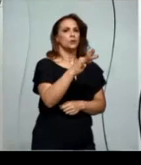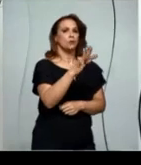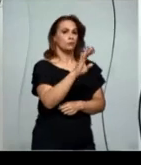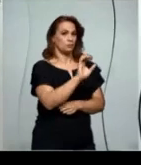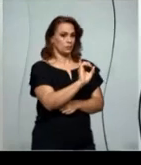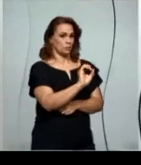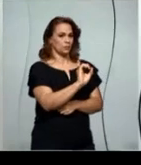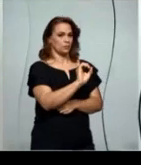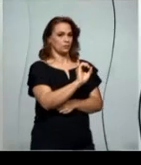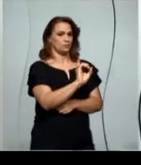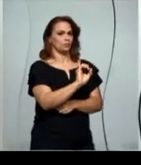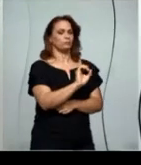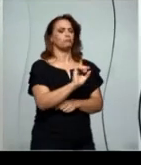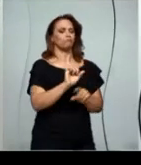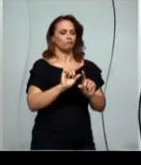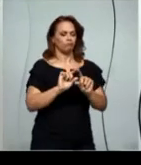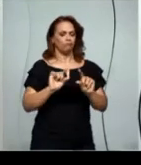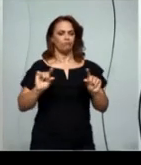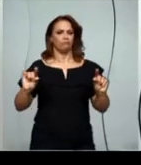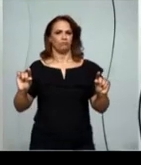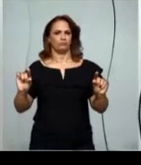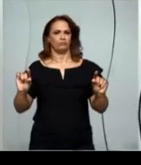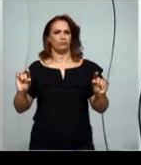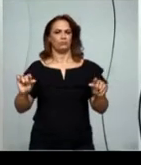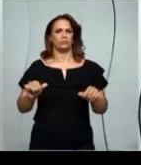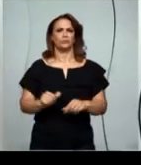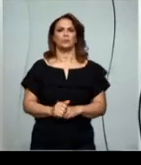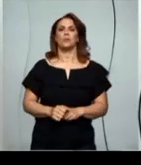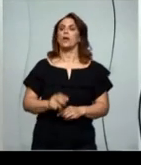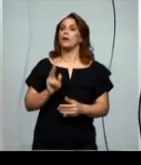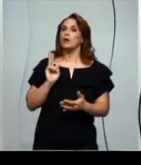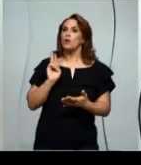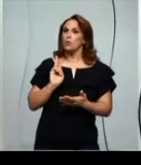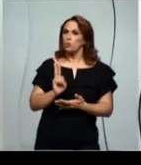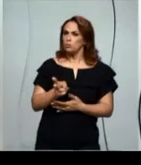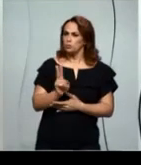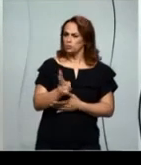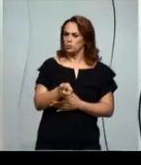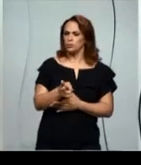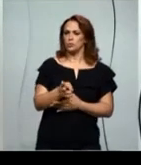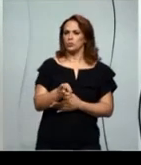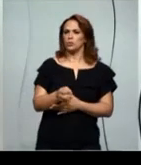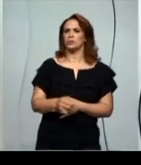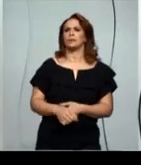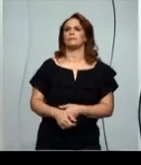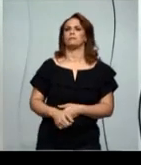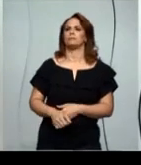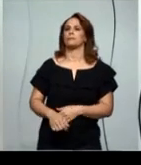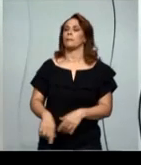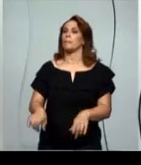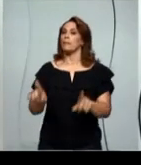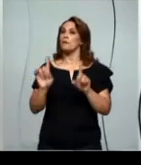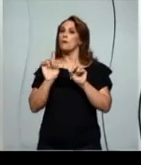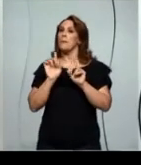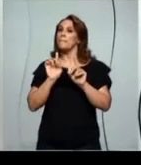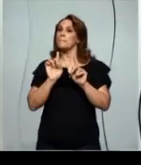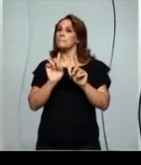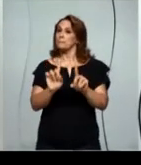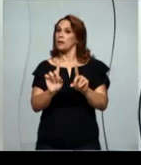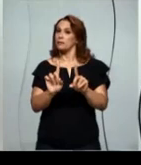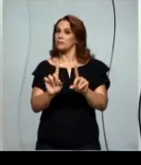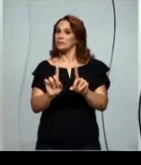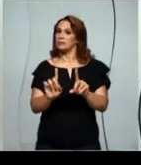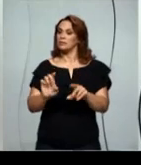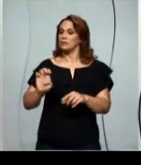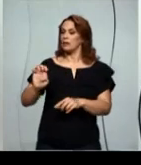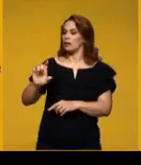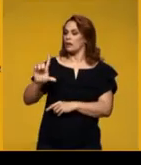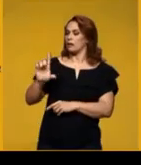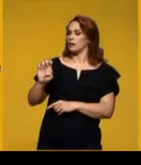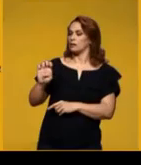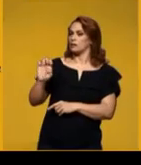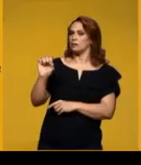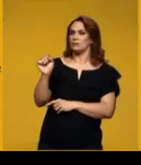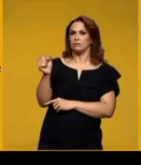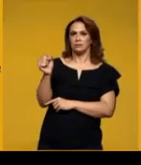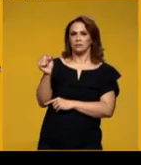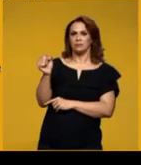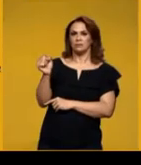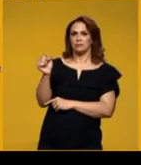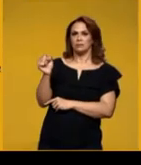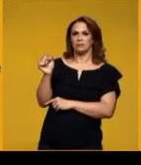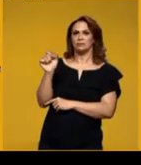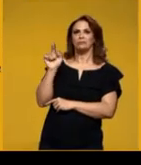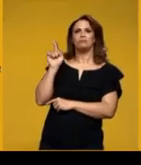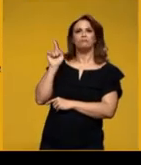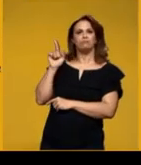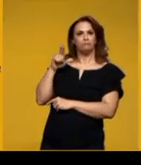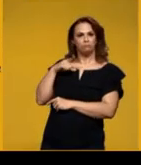dizendo assim, mas o que eles notaram, continuamos tendo aqui o sujeito e o verbo. O que